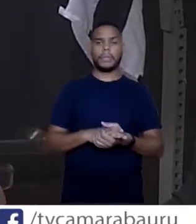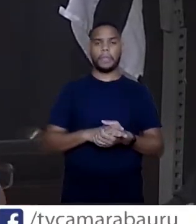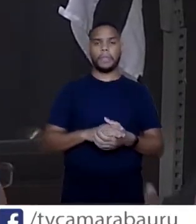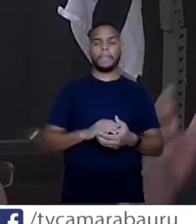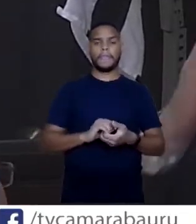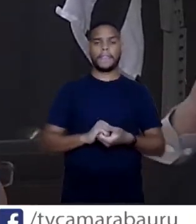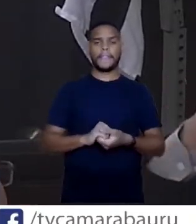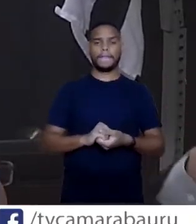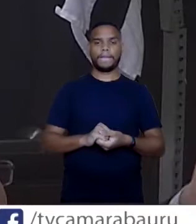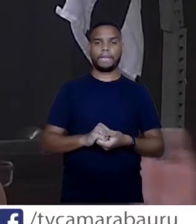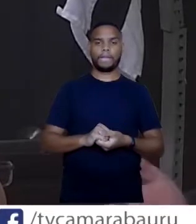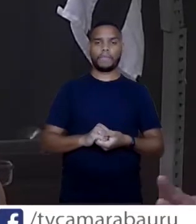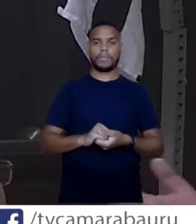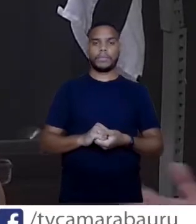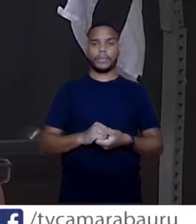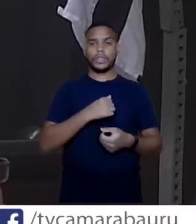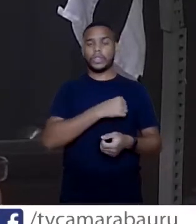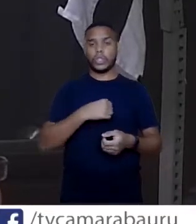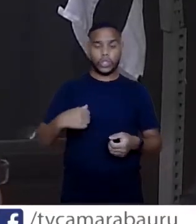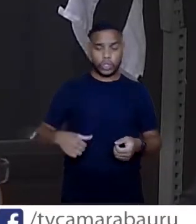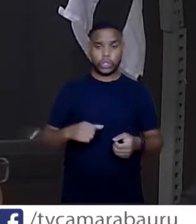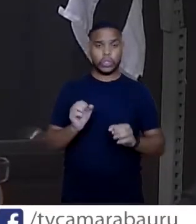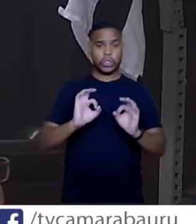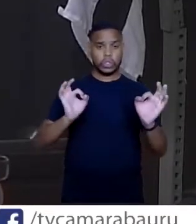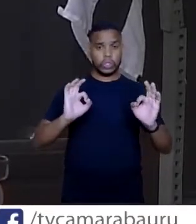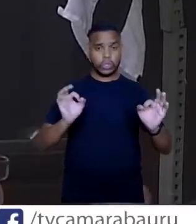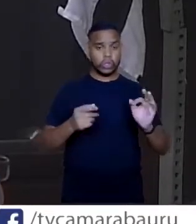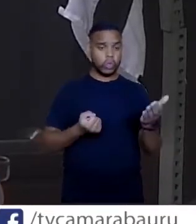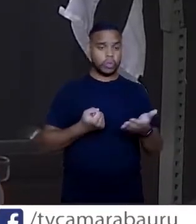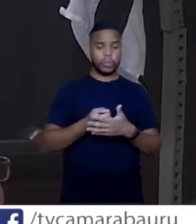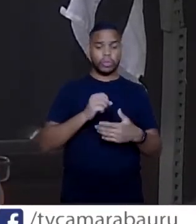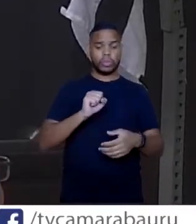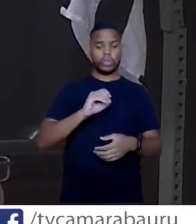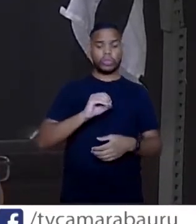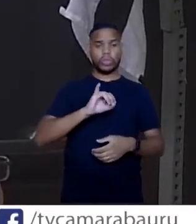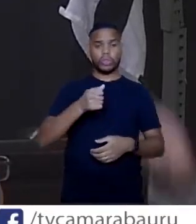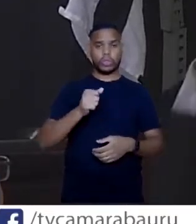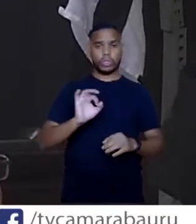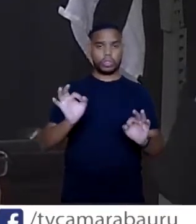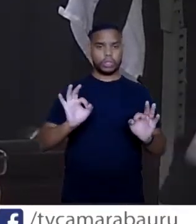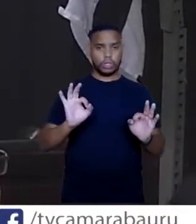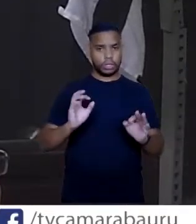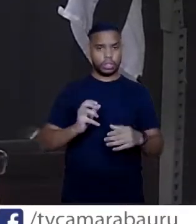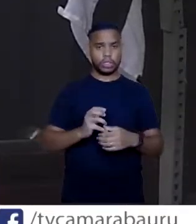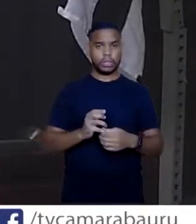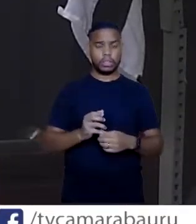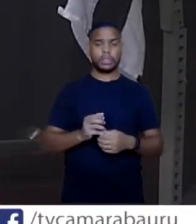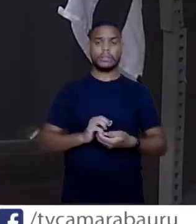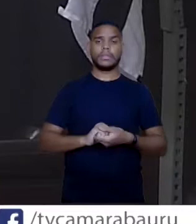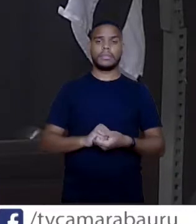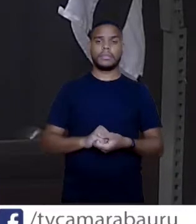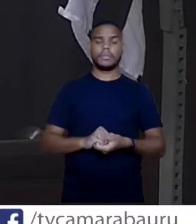a página não comprou soja a preço de banana como ela tá comprando